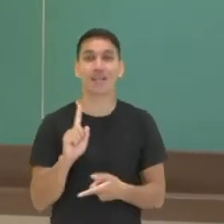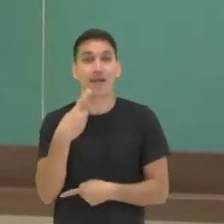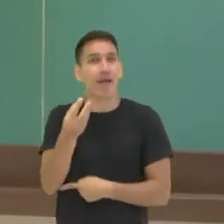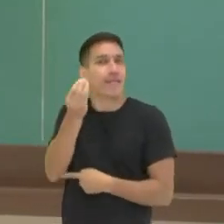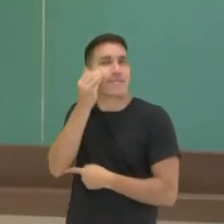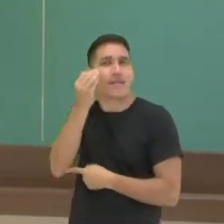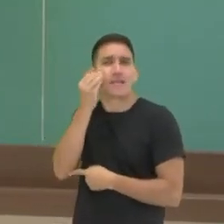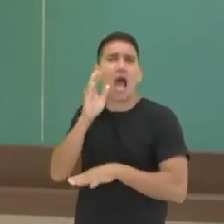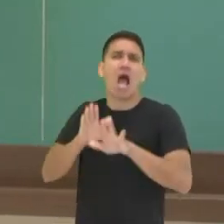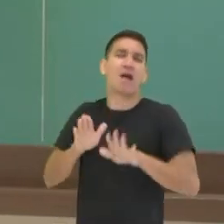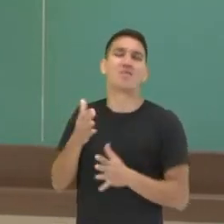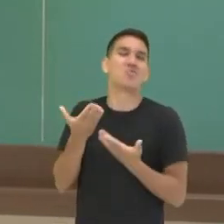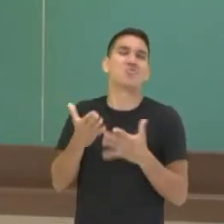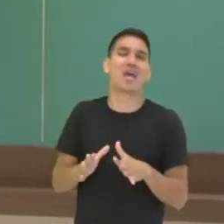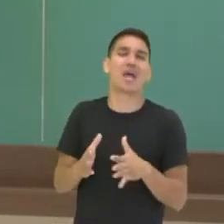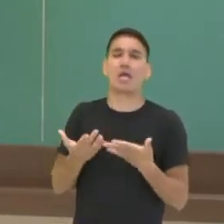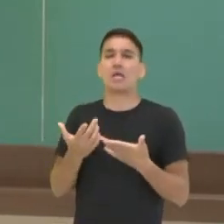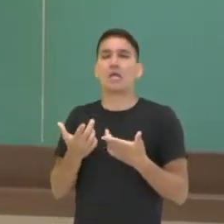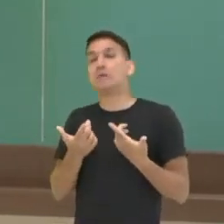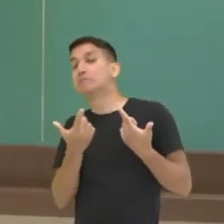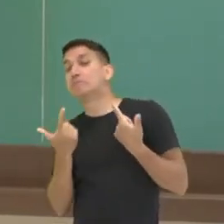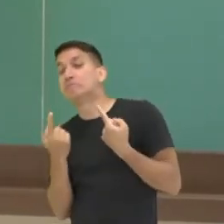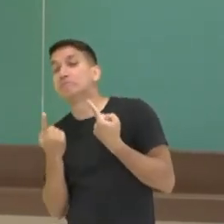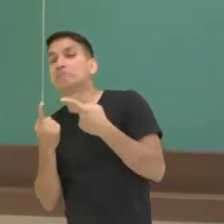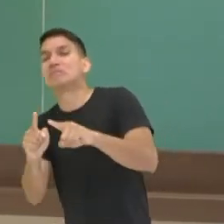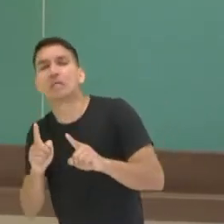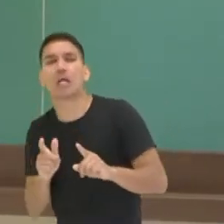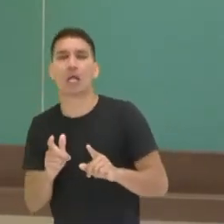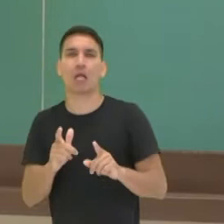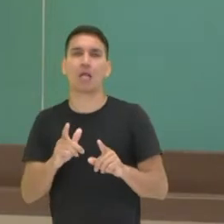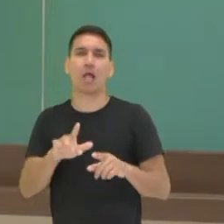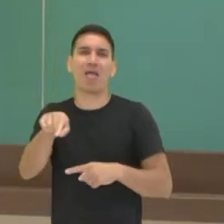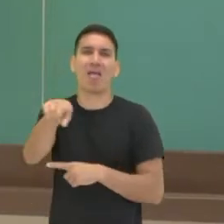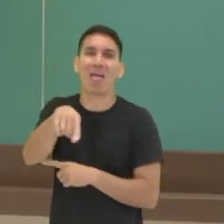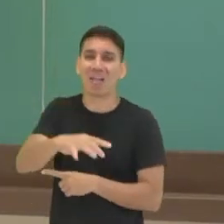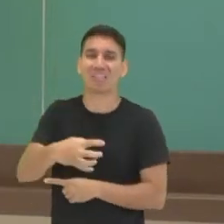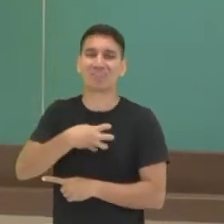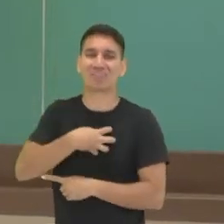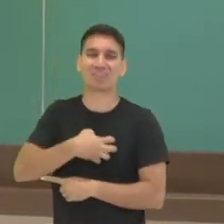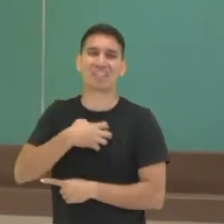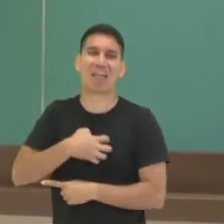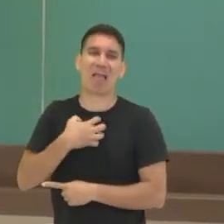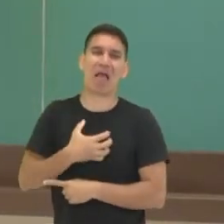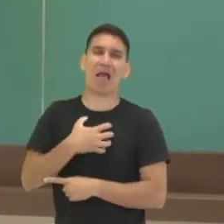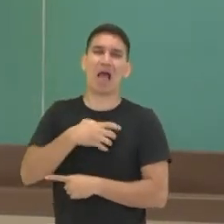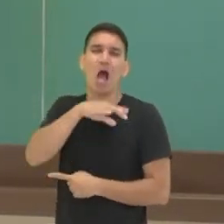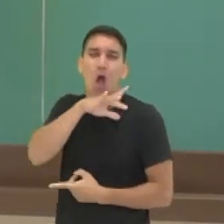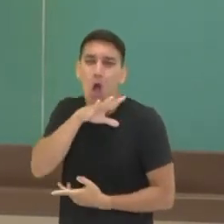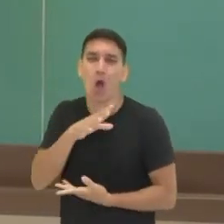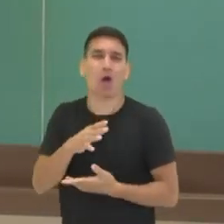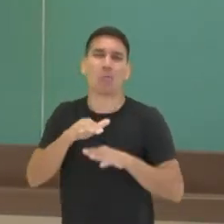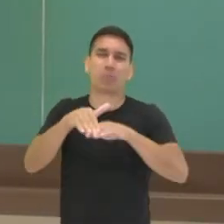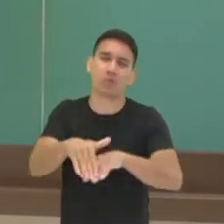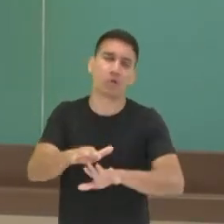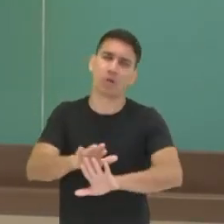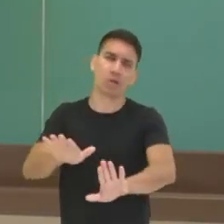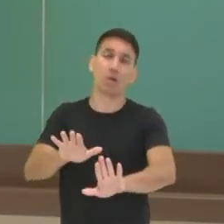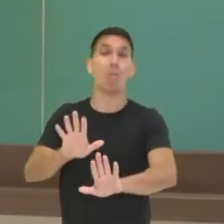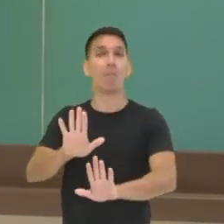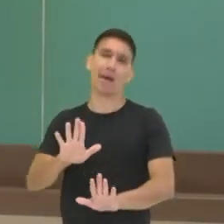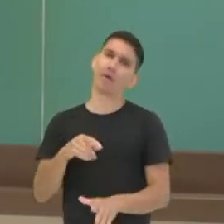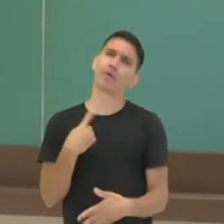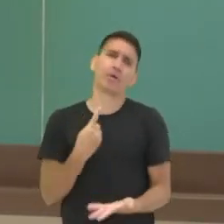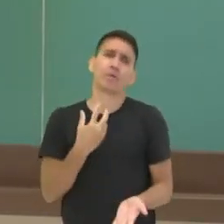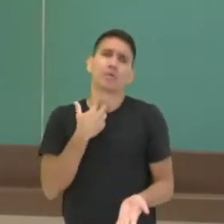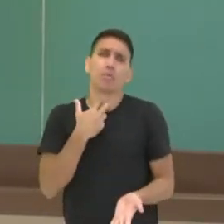não magoar, né, o vendedor, a pessoa que vendeu, o dono da loja, enfim, o lojista, mas a gente também não pode arcar com as